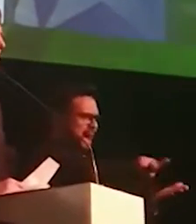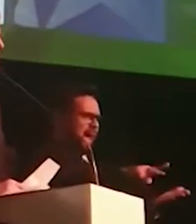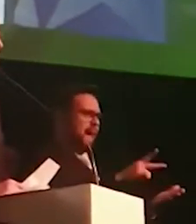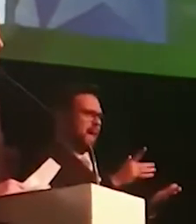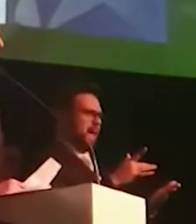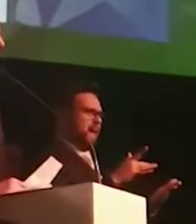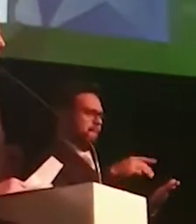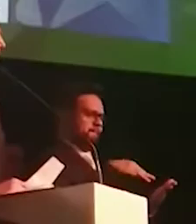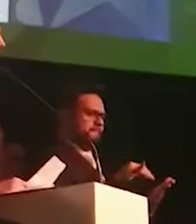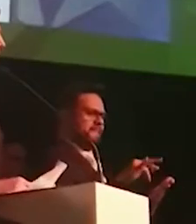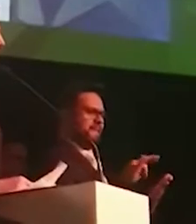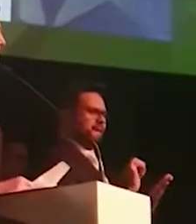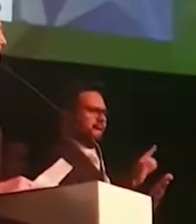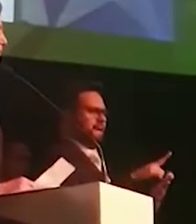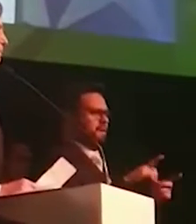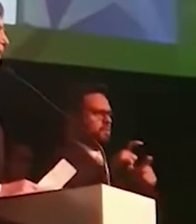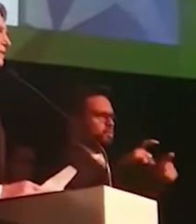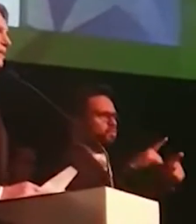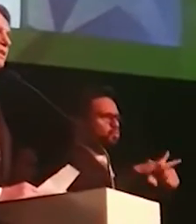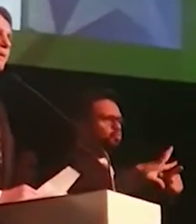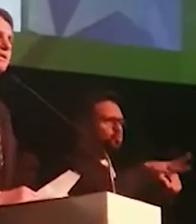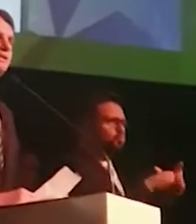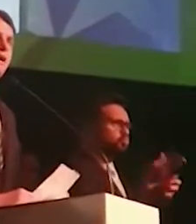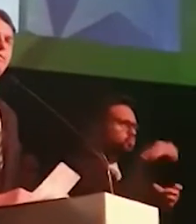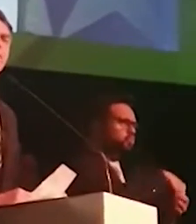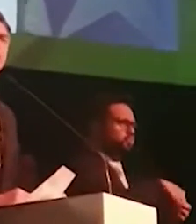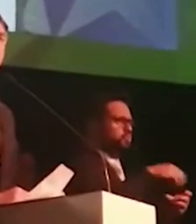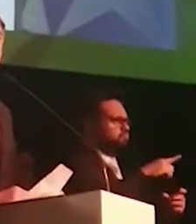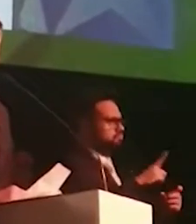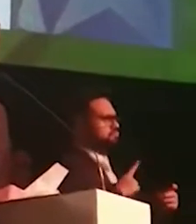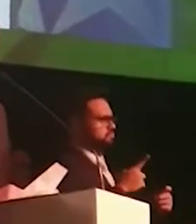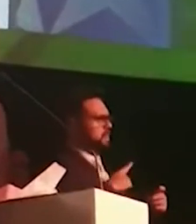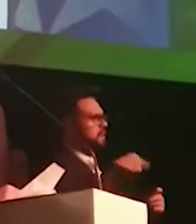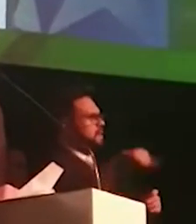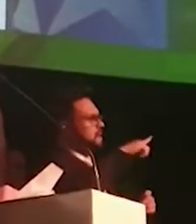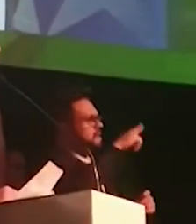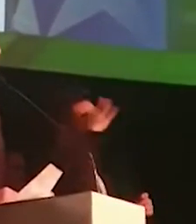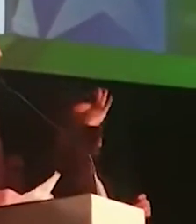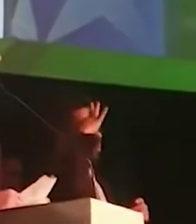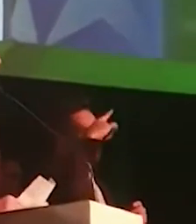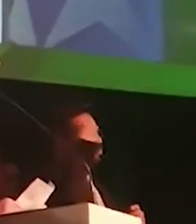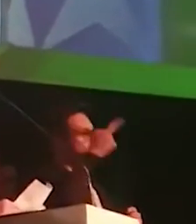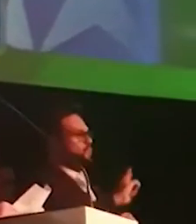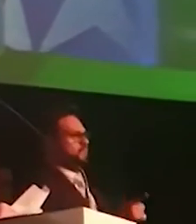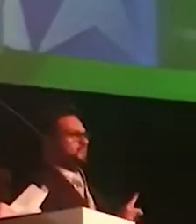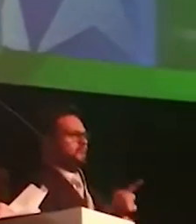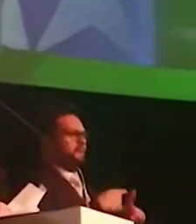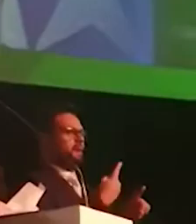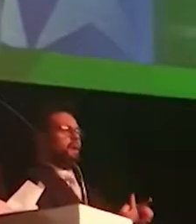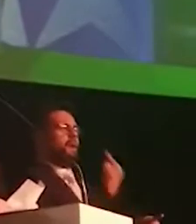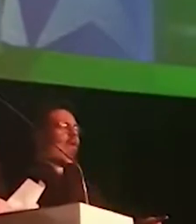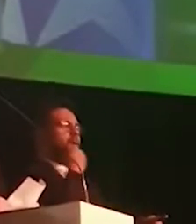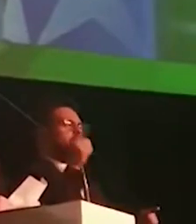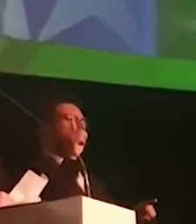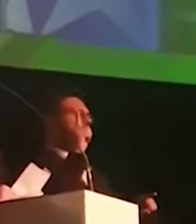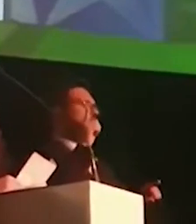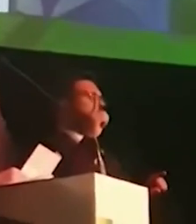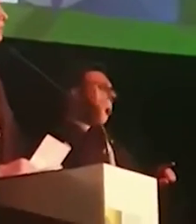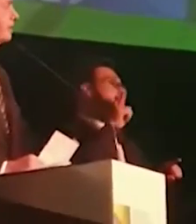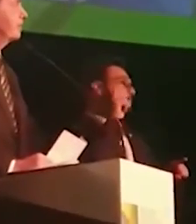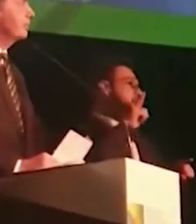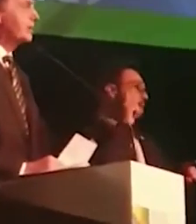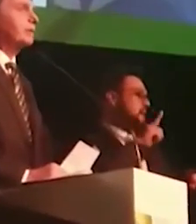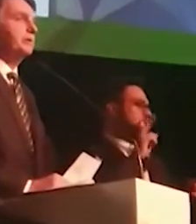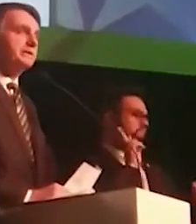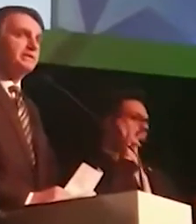pontos turísticos simplesmente inimagináveis. Disse um tempo atrás um turista americano, agora